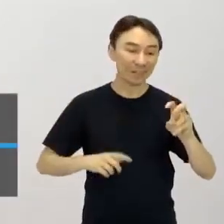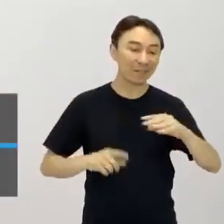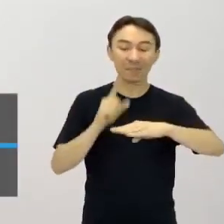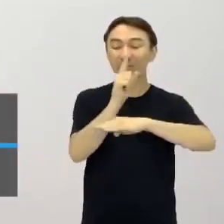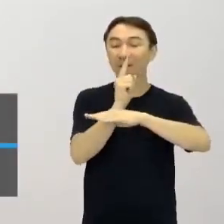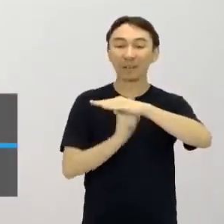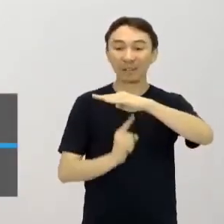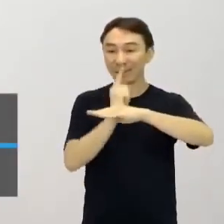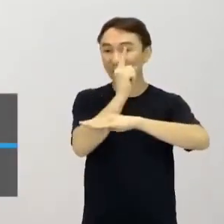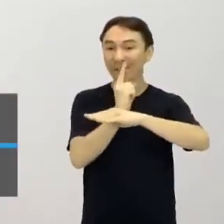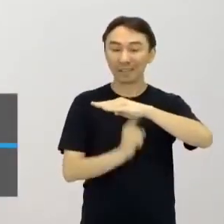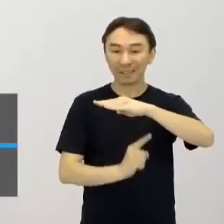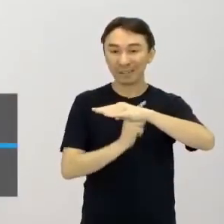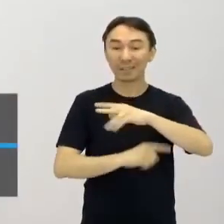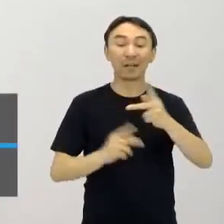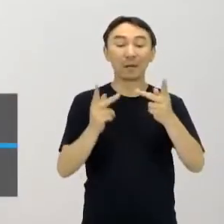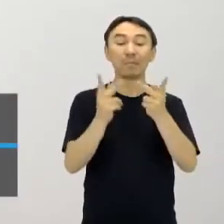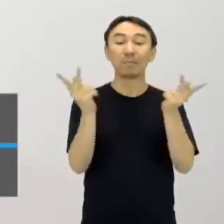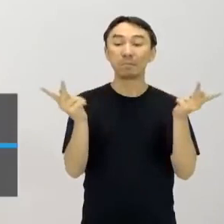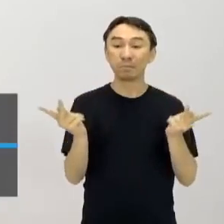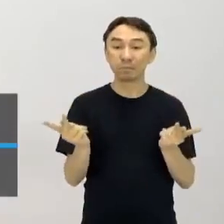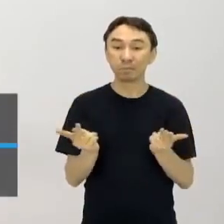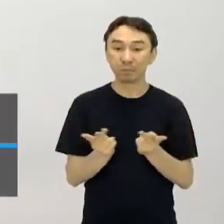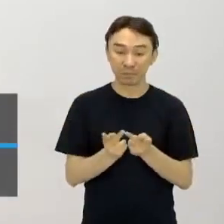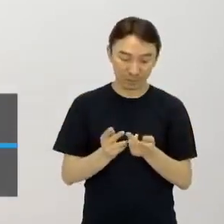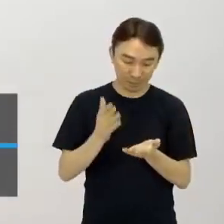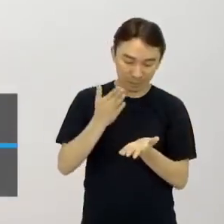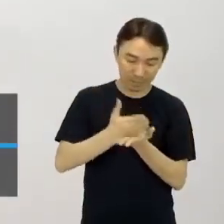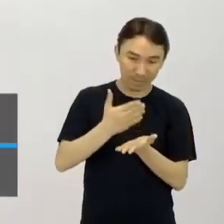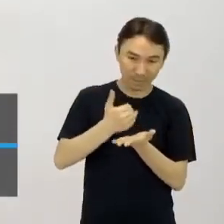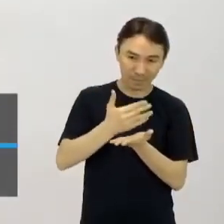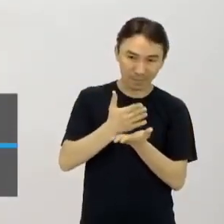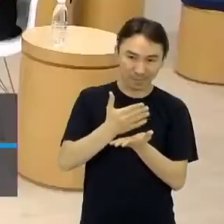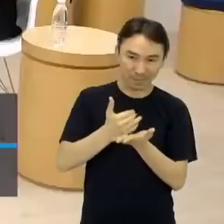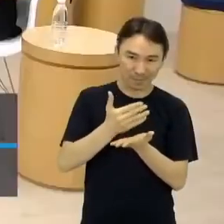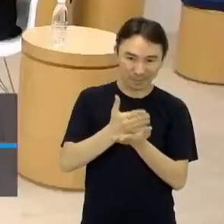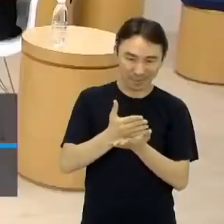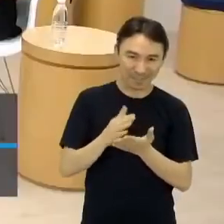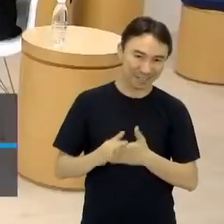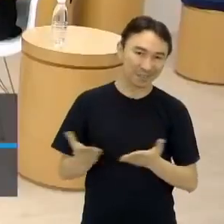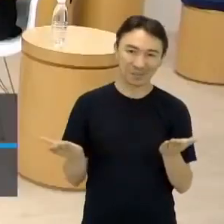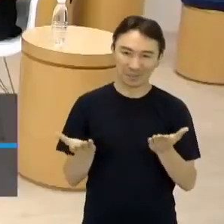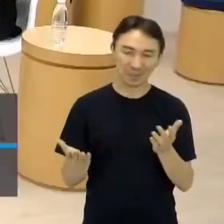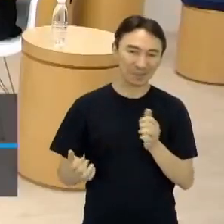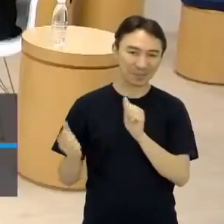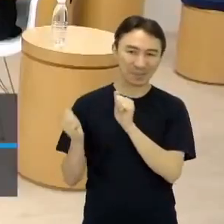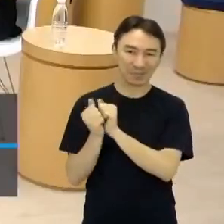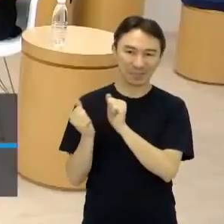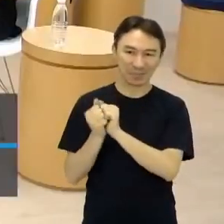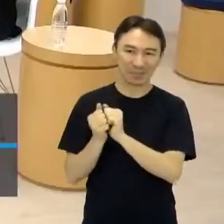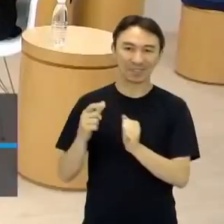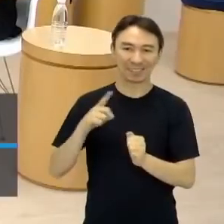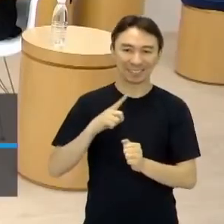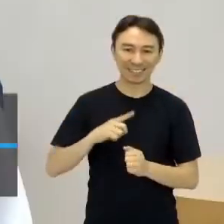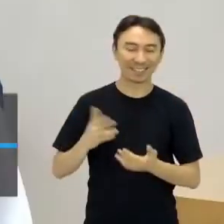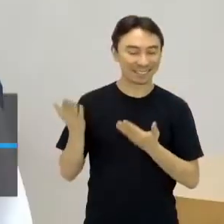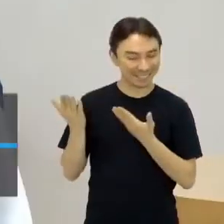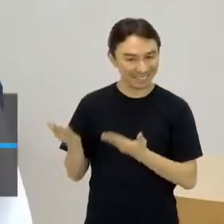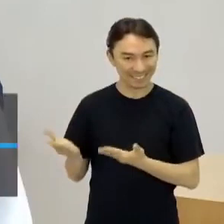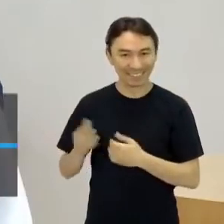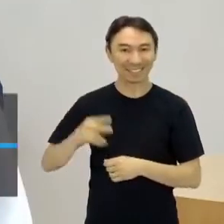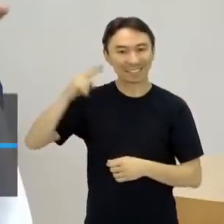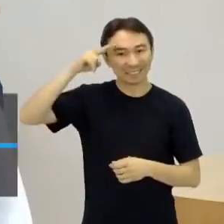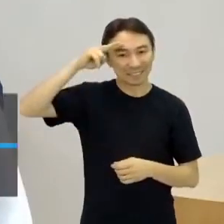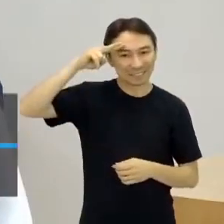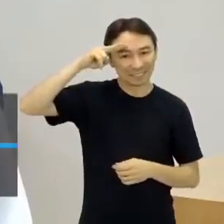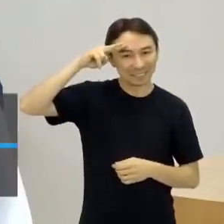compartilhar desta pizza comigo, eu tenho ela, Vivi. Bom dia. Bom dia, Tony. Seja bem-vindo